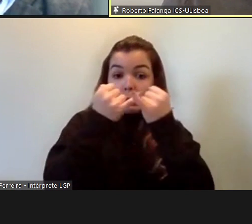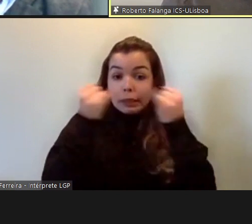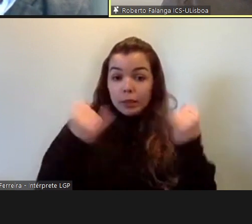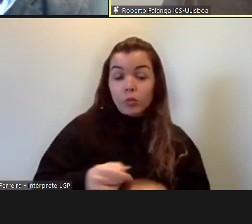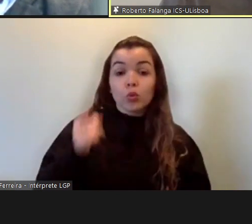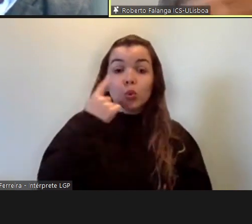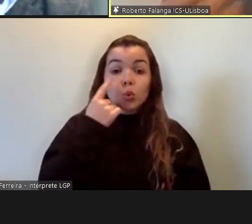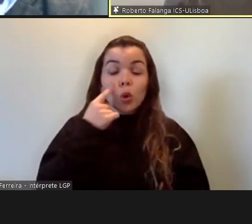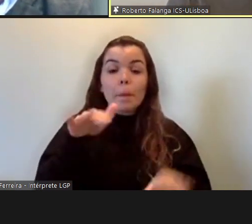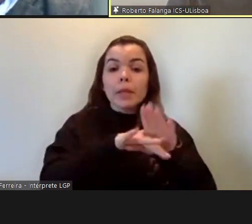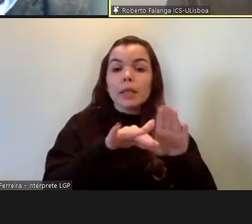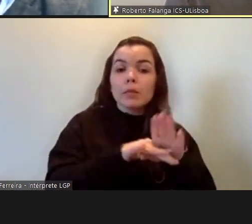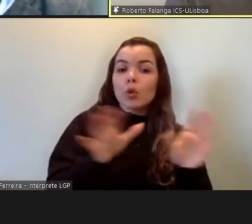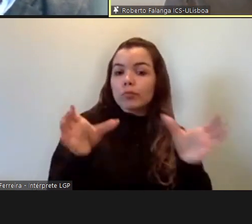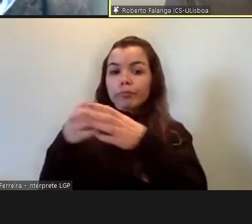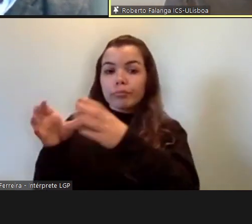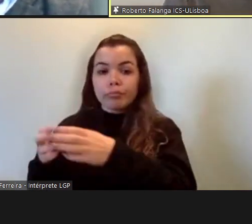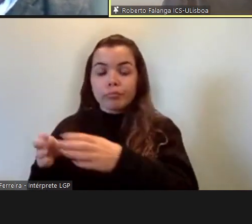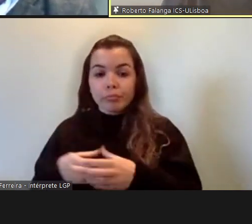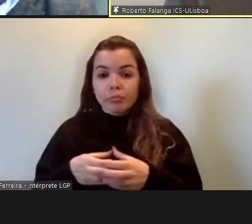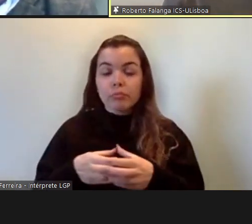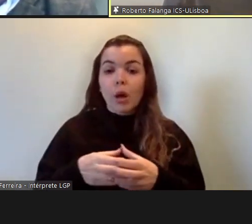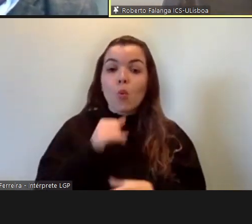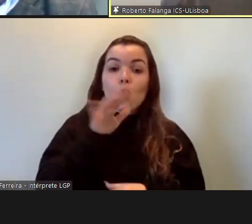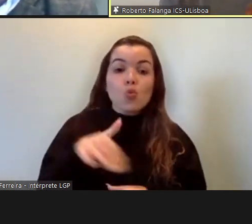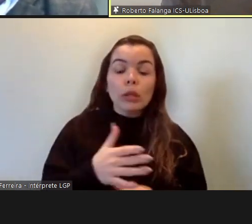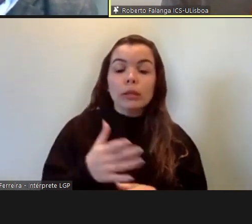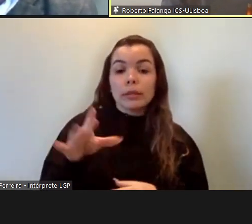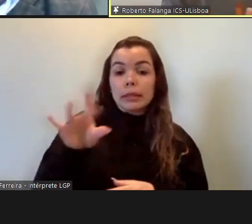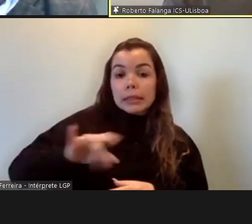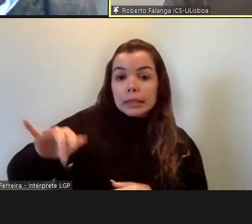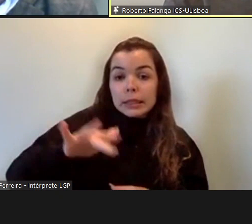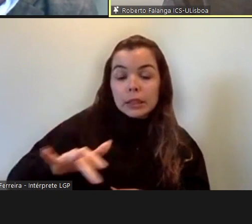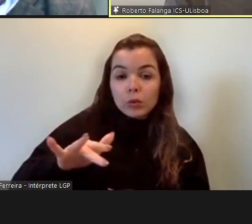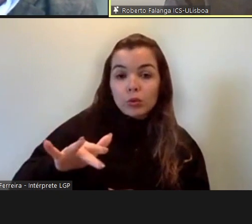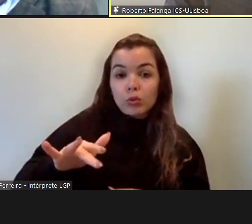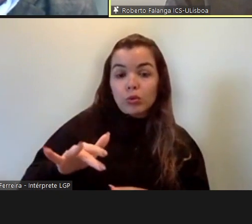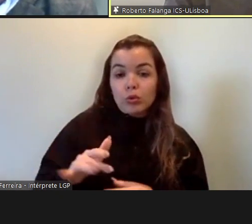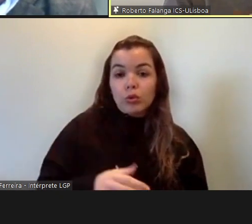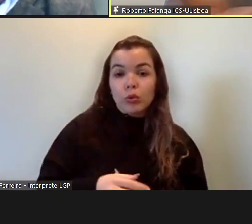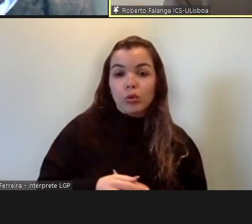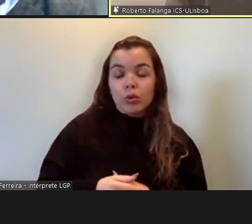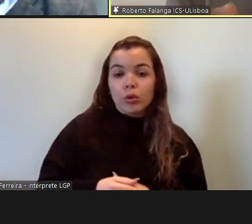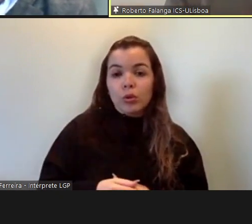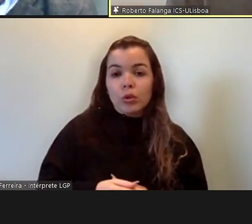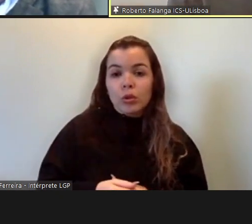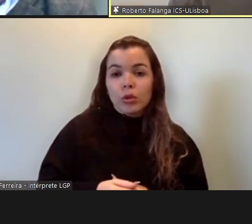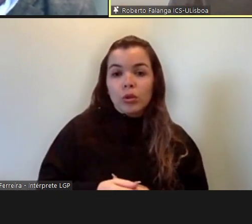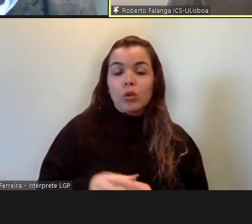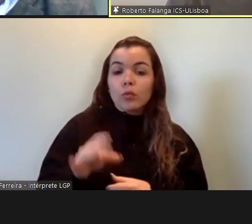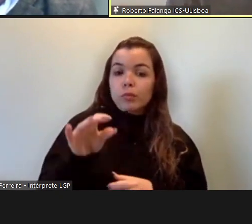das comunidades em sítios, em